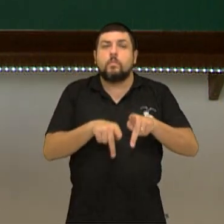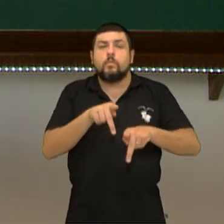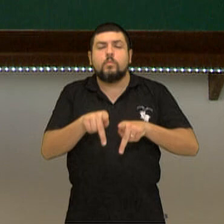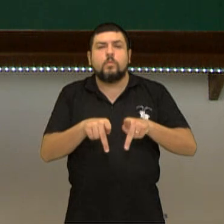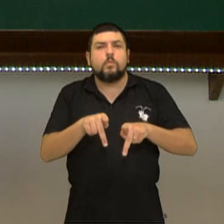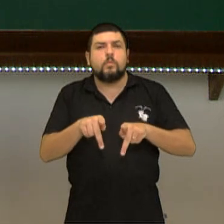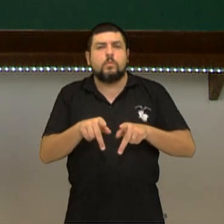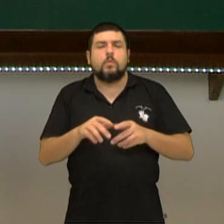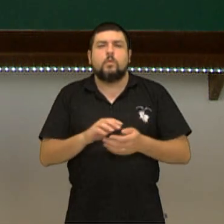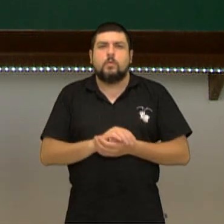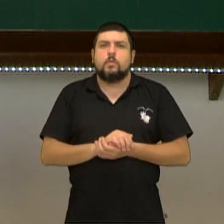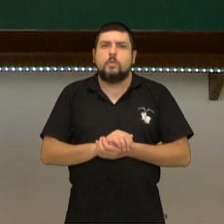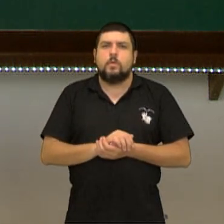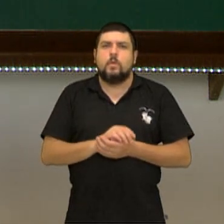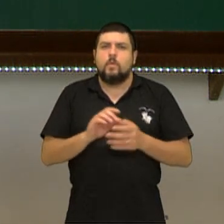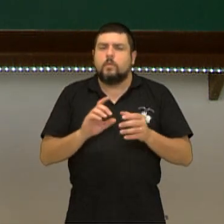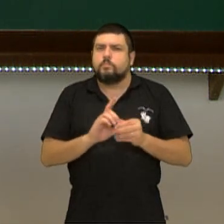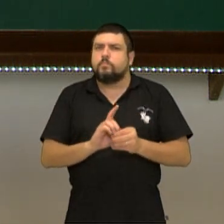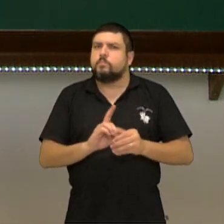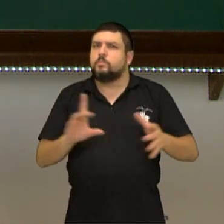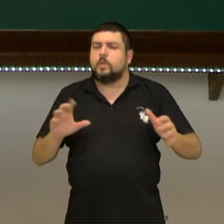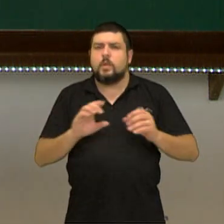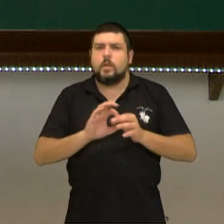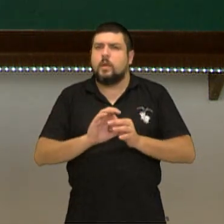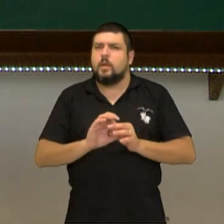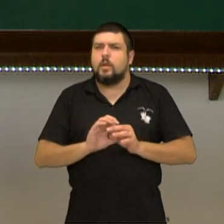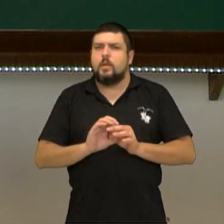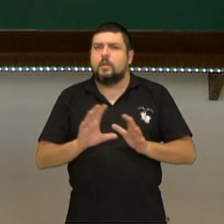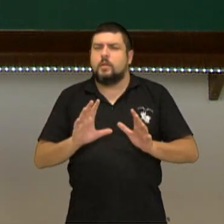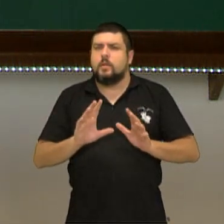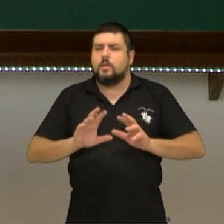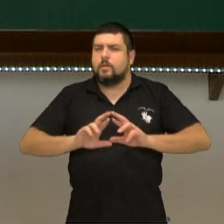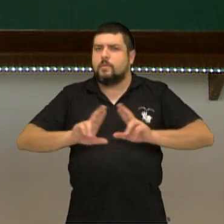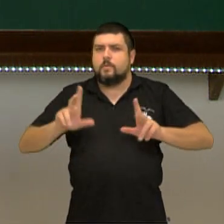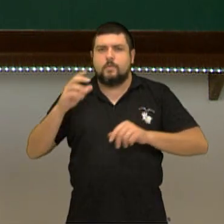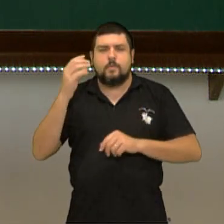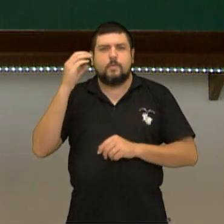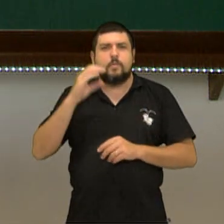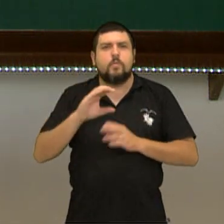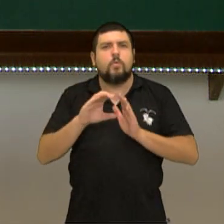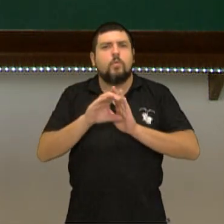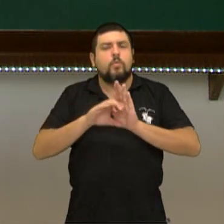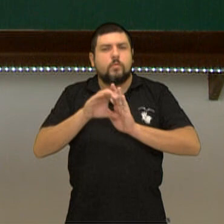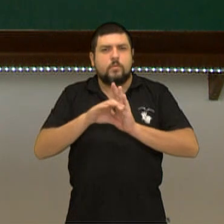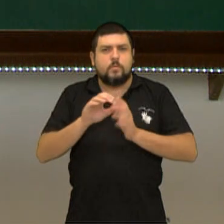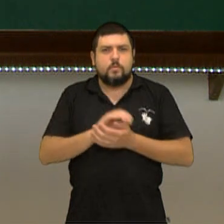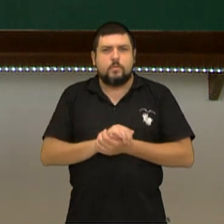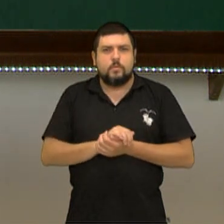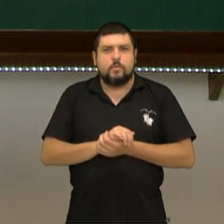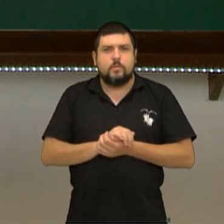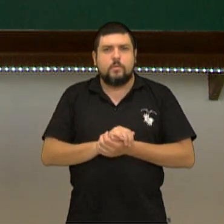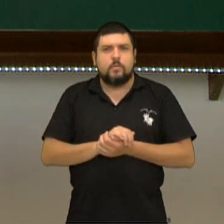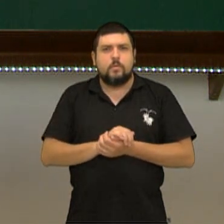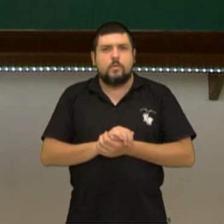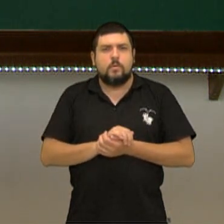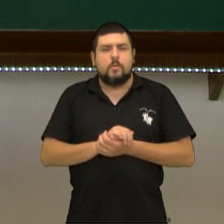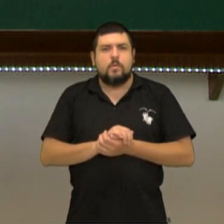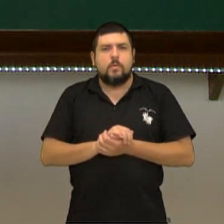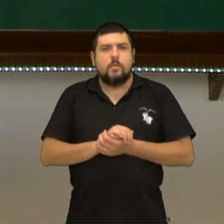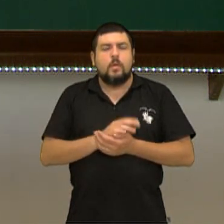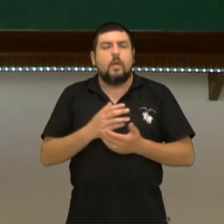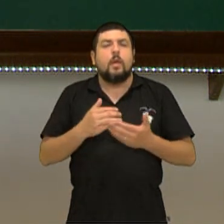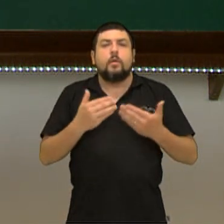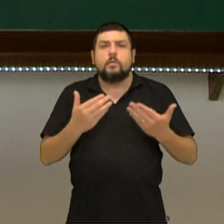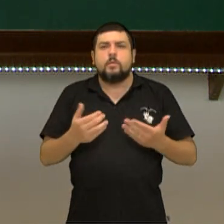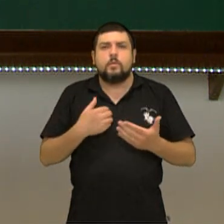ela é altamente agregadora, né? Ela concebe, né, as questões de limitação são mínimas, né? Então, ali, a partir